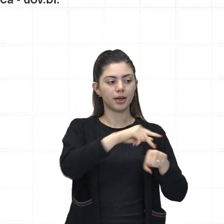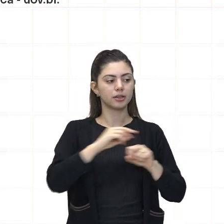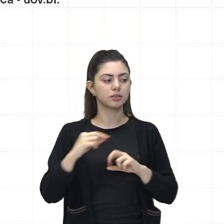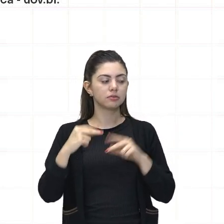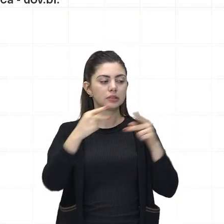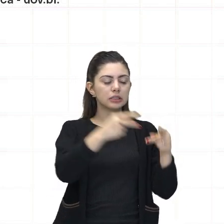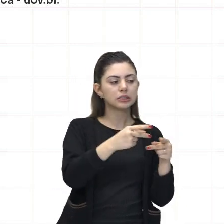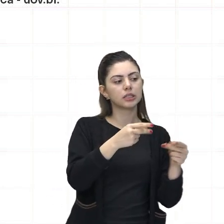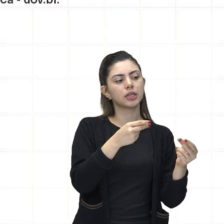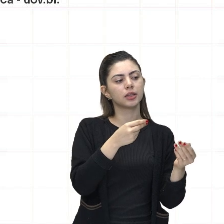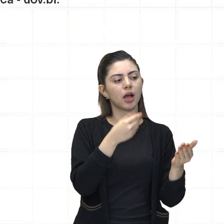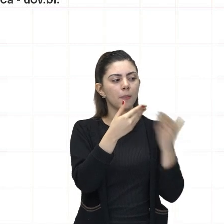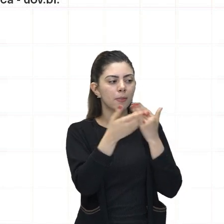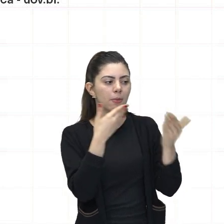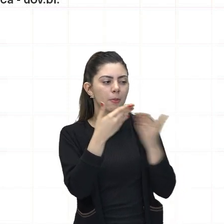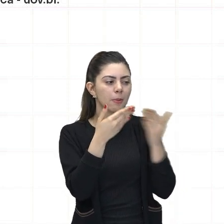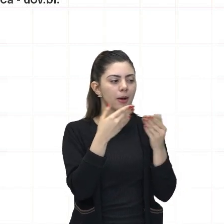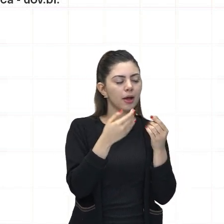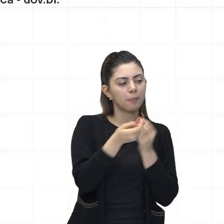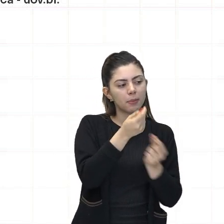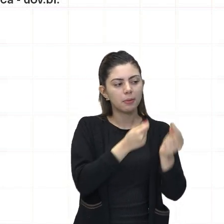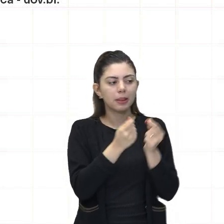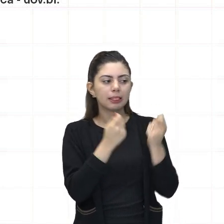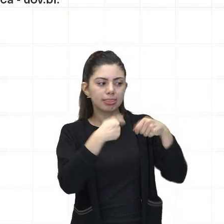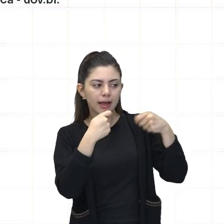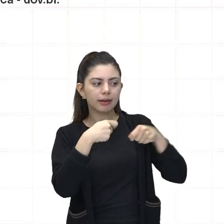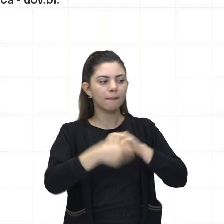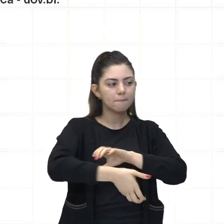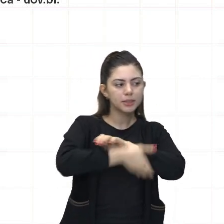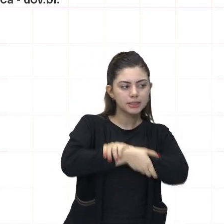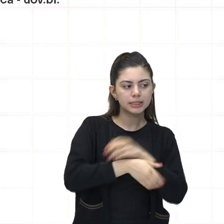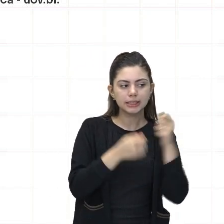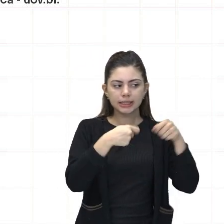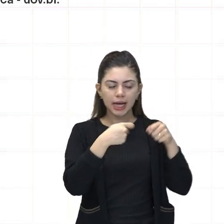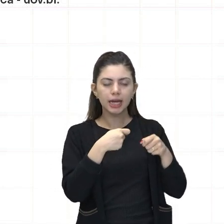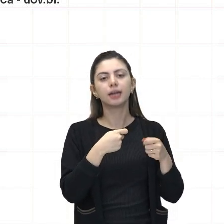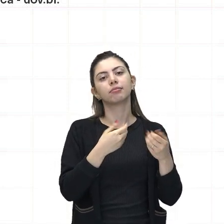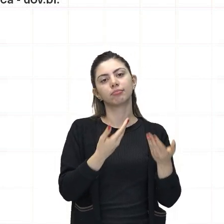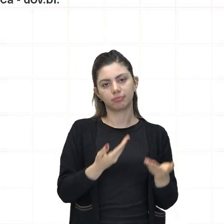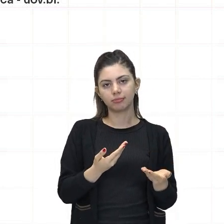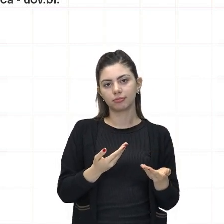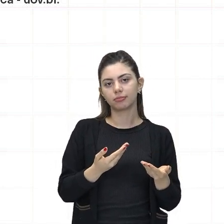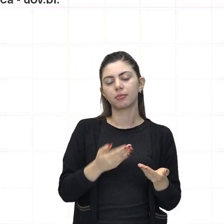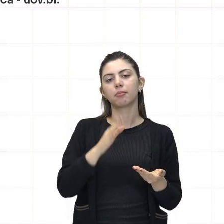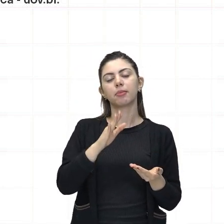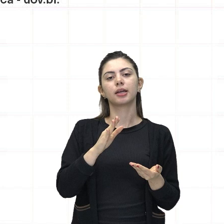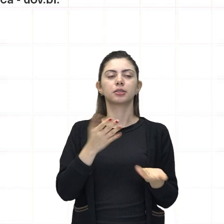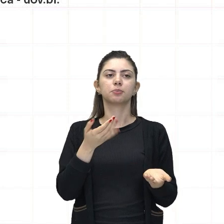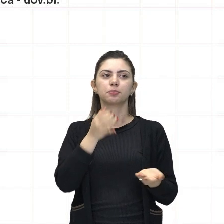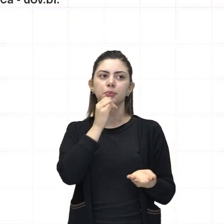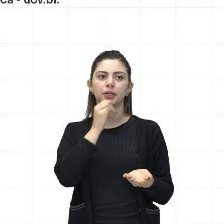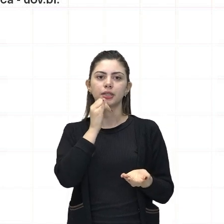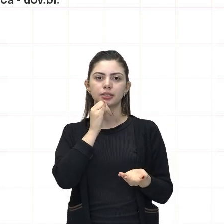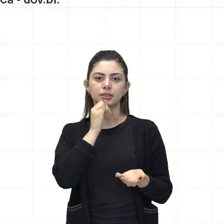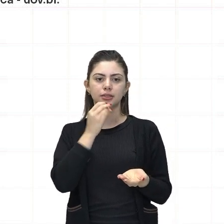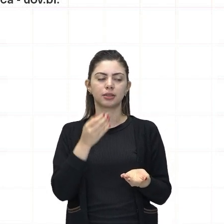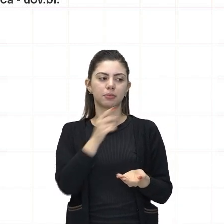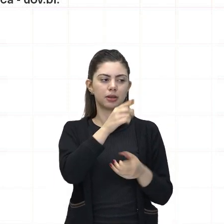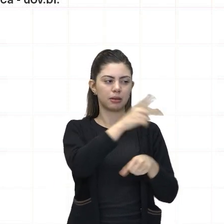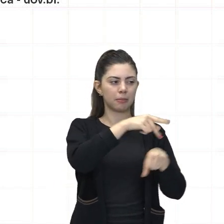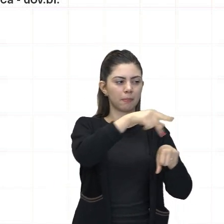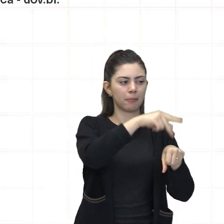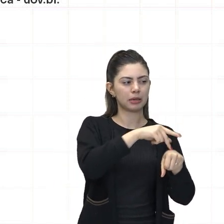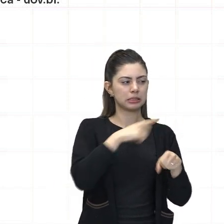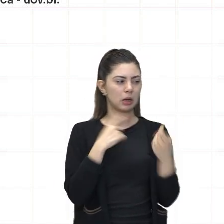conversa, tenta encontrar algumas parcerias, né? Sempre não no sentido de acabar com aquele país. Não é